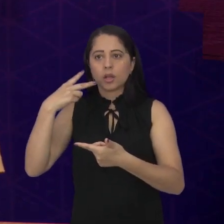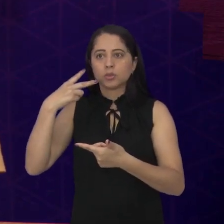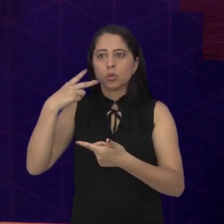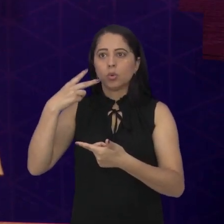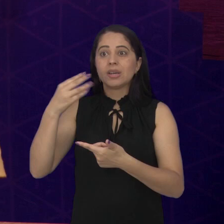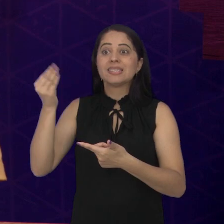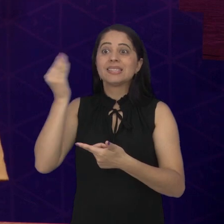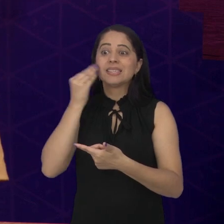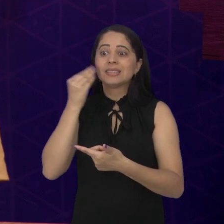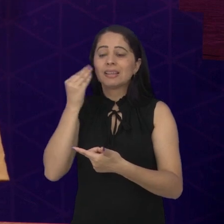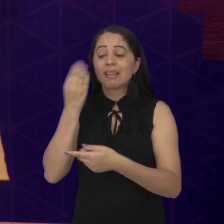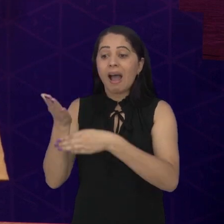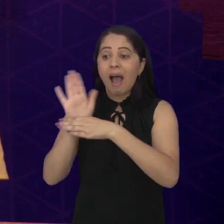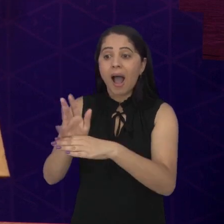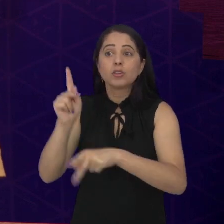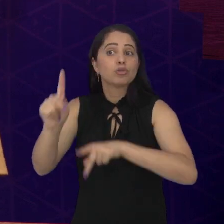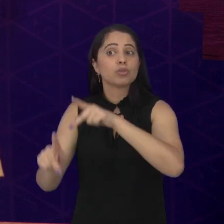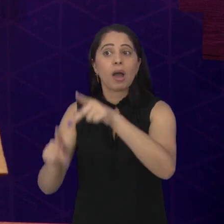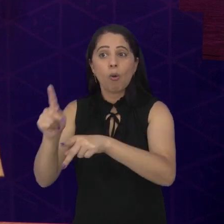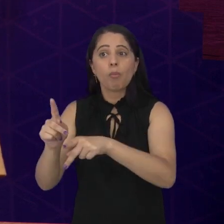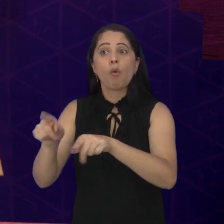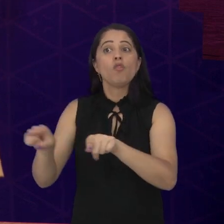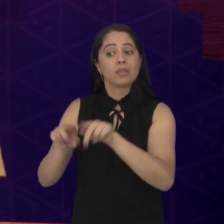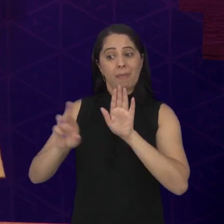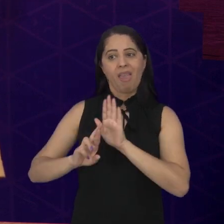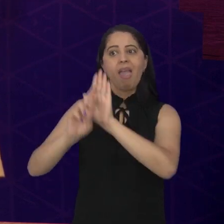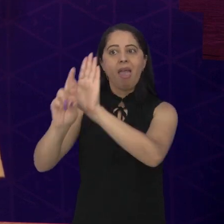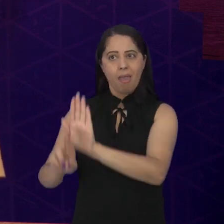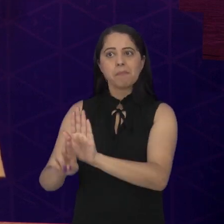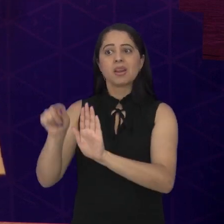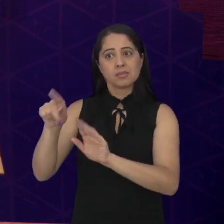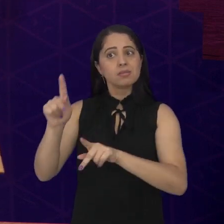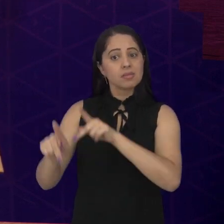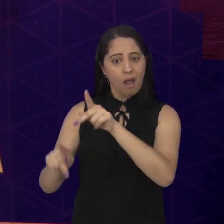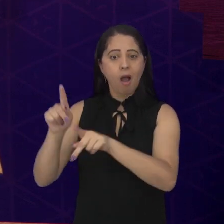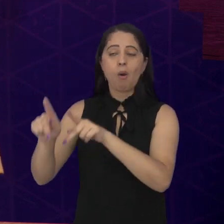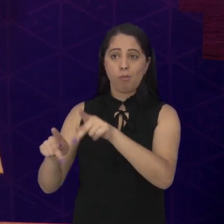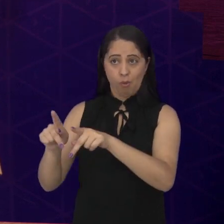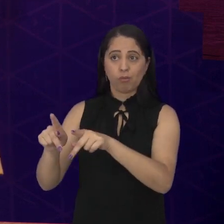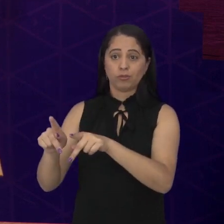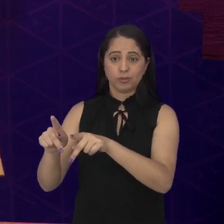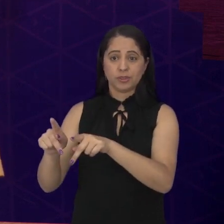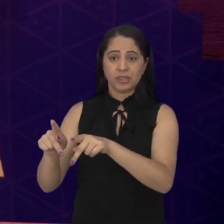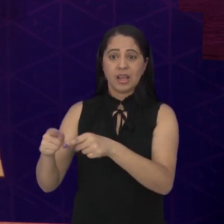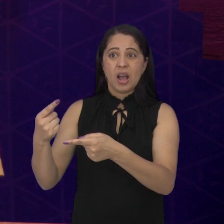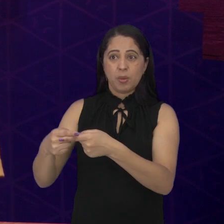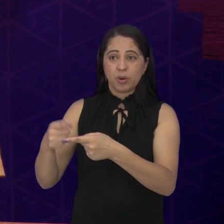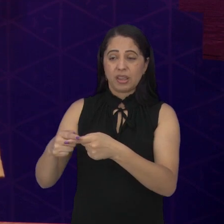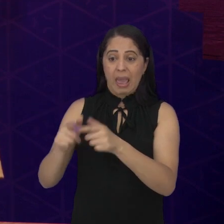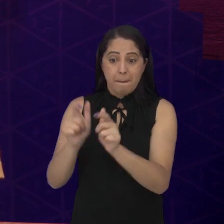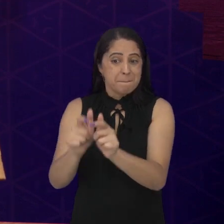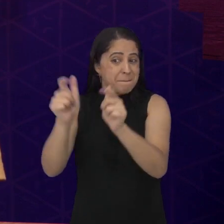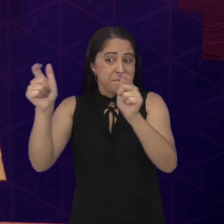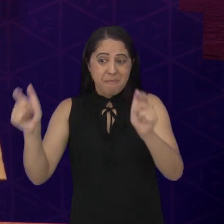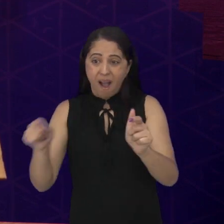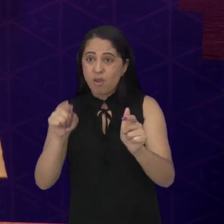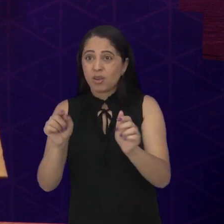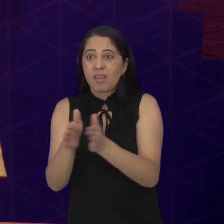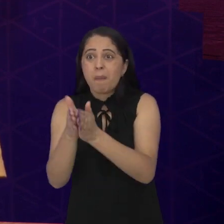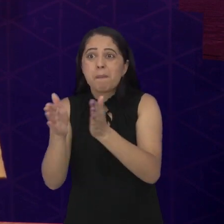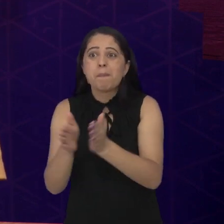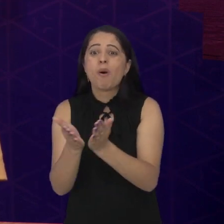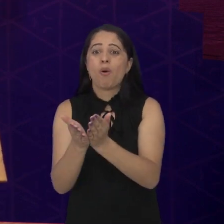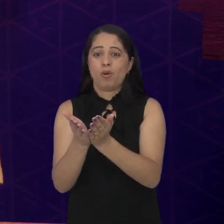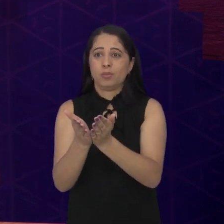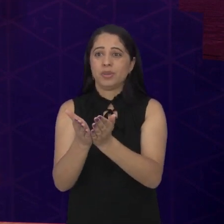Câmara, para atender a população e principalmente para representar essa população que muitas vezes é a maioria,